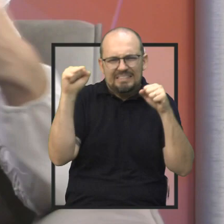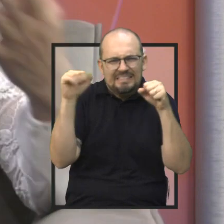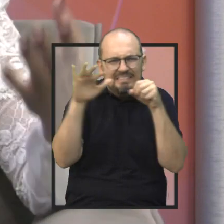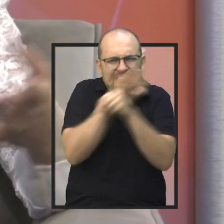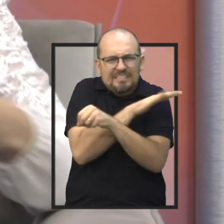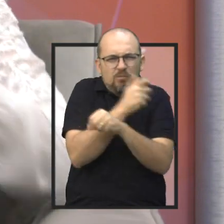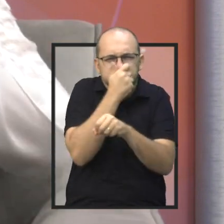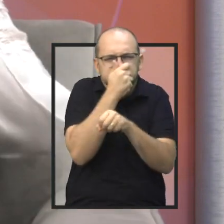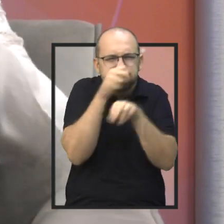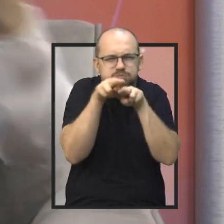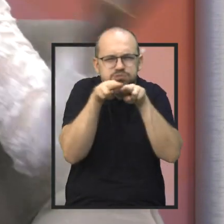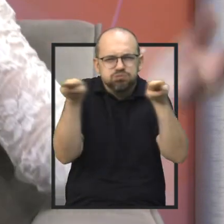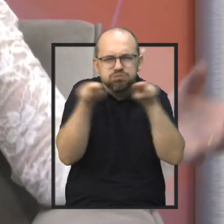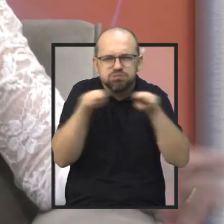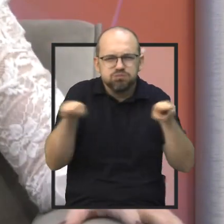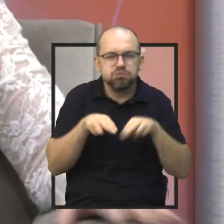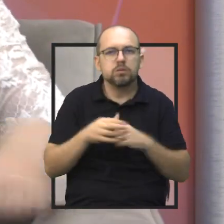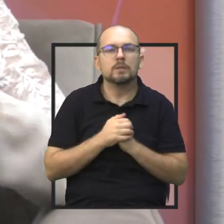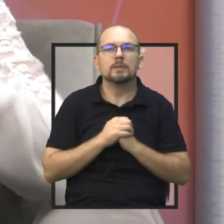e